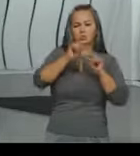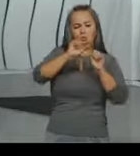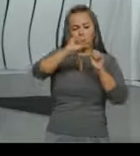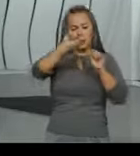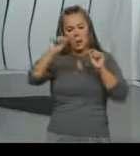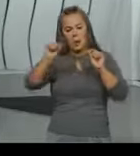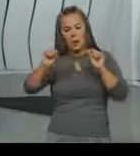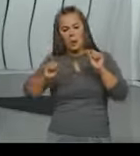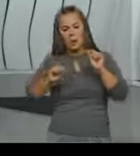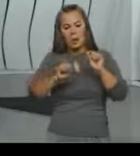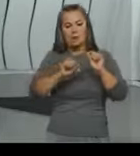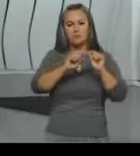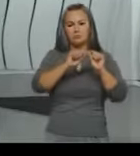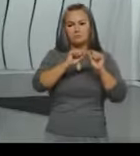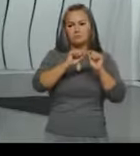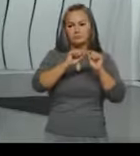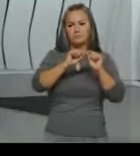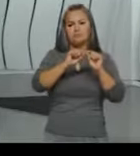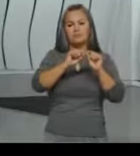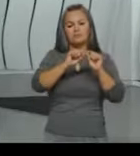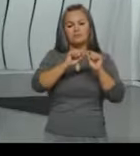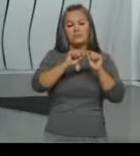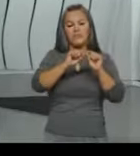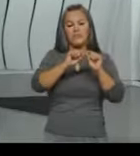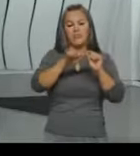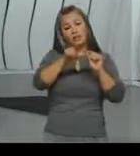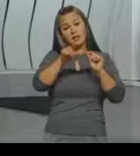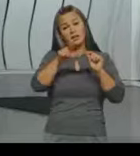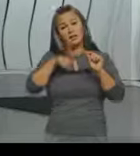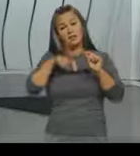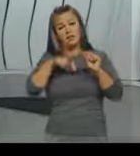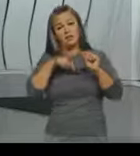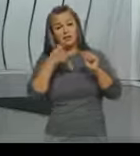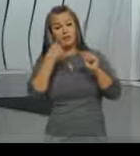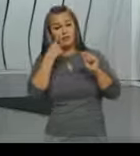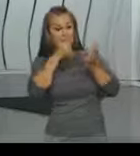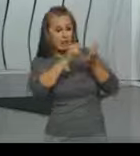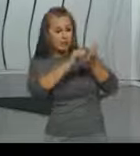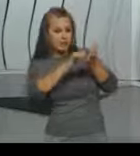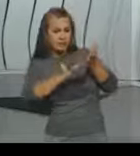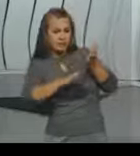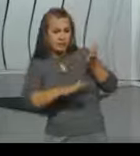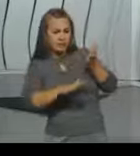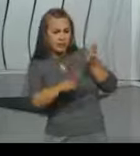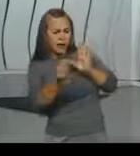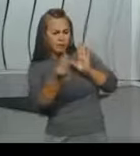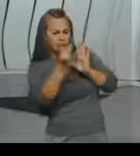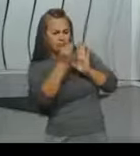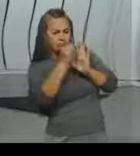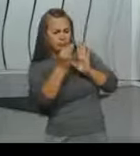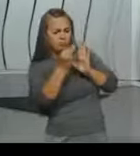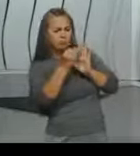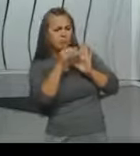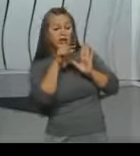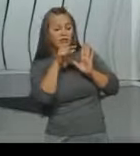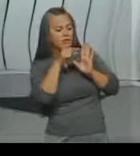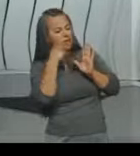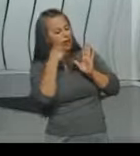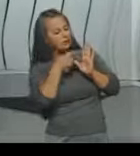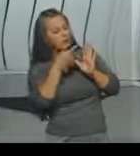usar muito isso aqui. Então, provavelmente ele vai te dar ou o diâmetro, ou vai te dar o raio, ou o meio, para achar esse valor, para você aplicar na